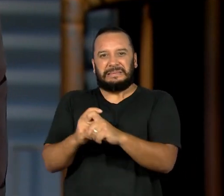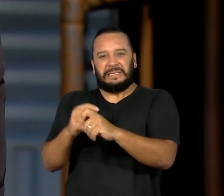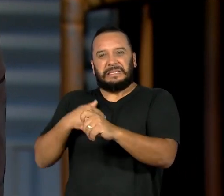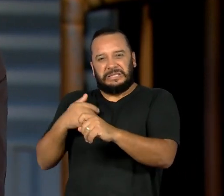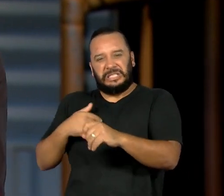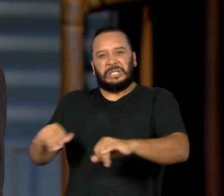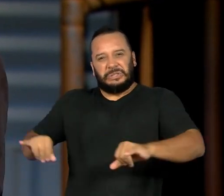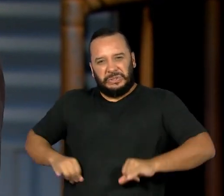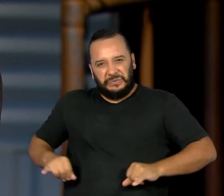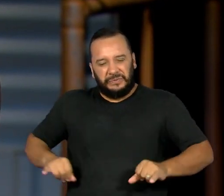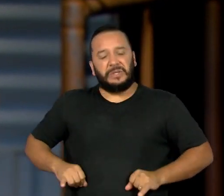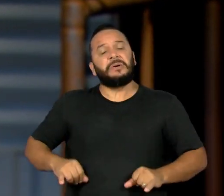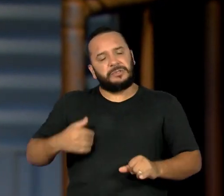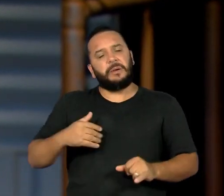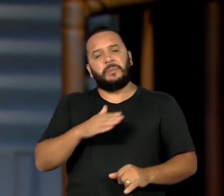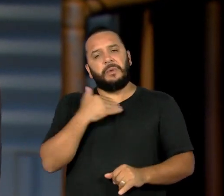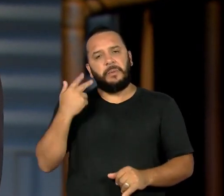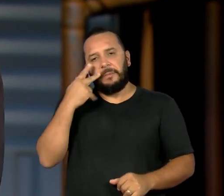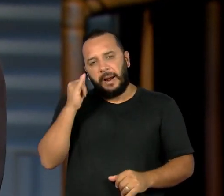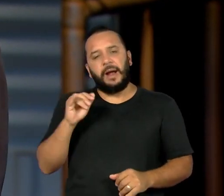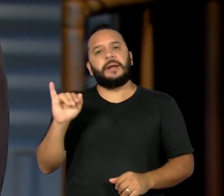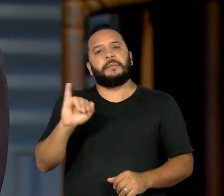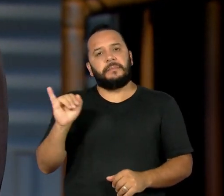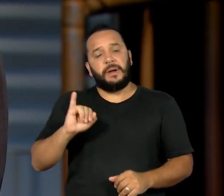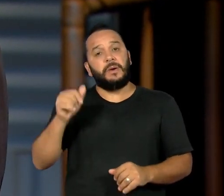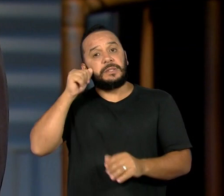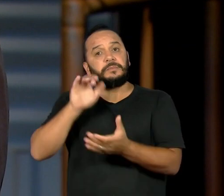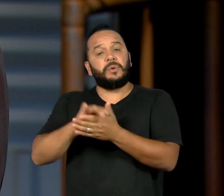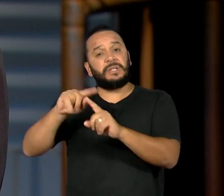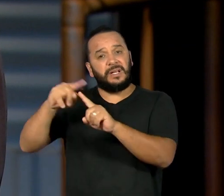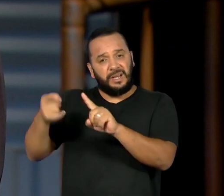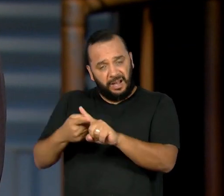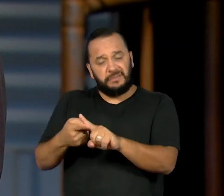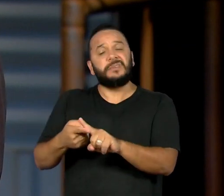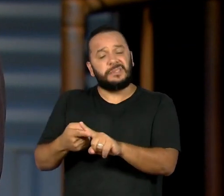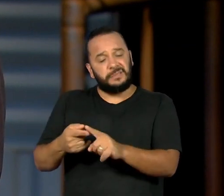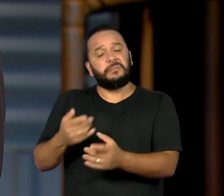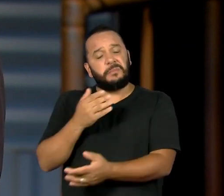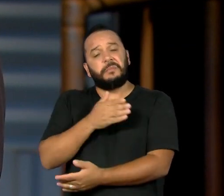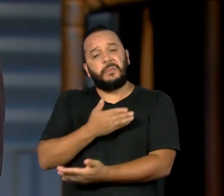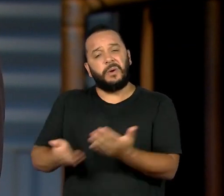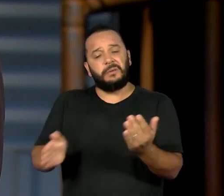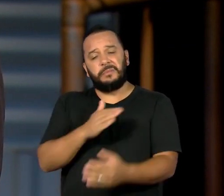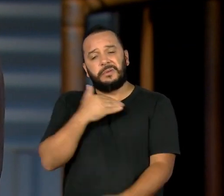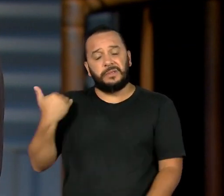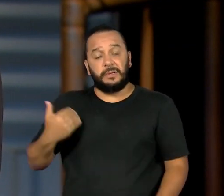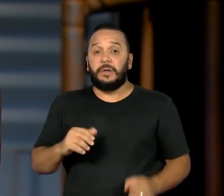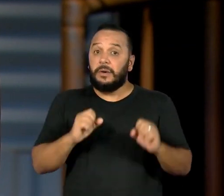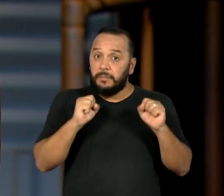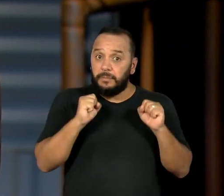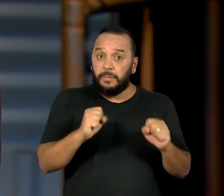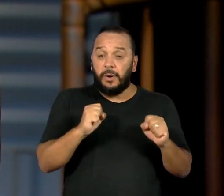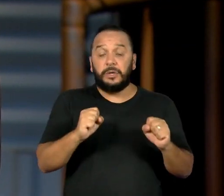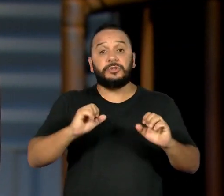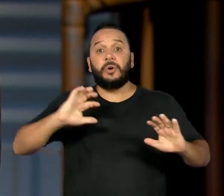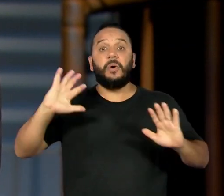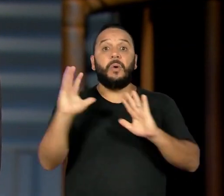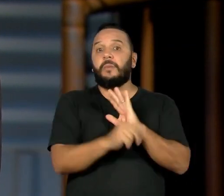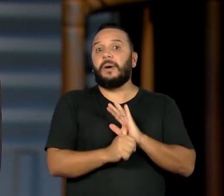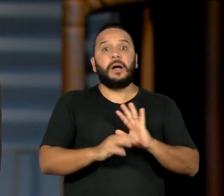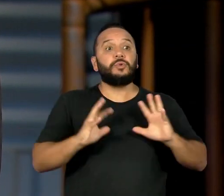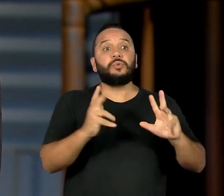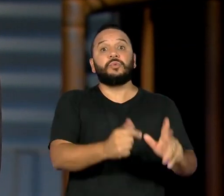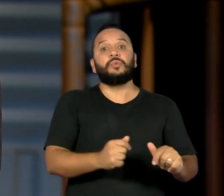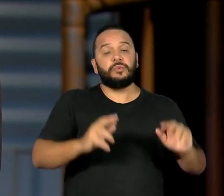Depois dessa dureza toda, ele disse o seguinte: podem roubar tudo de um homem, menos a última das